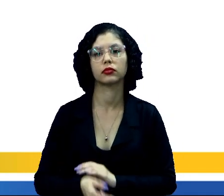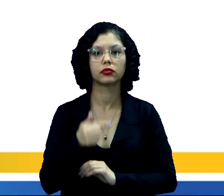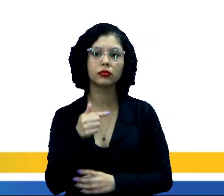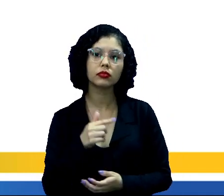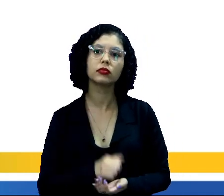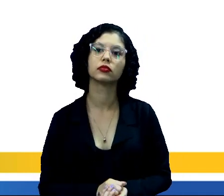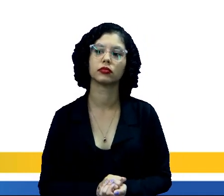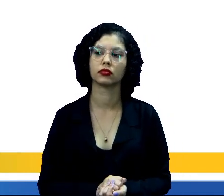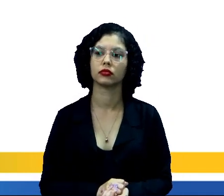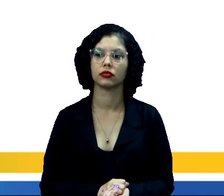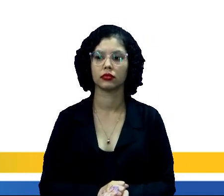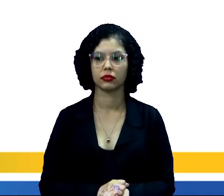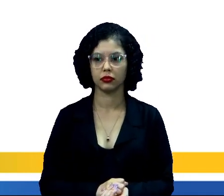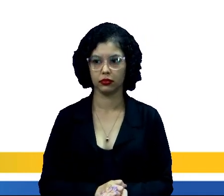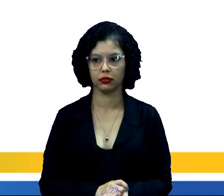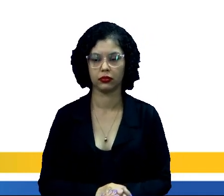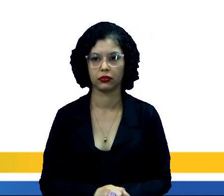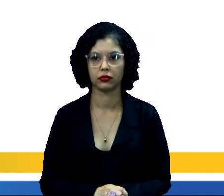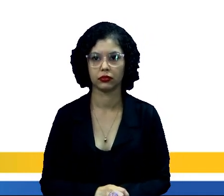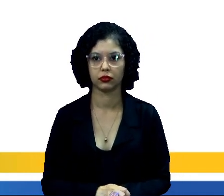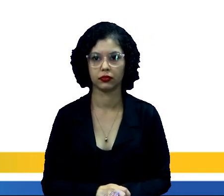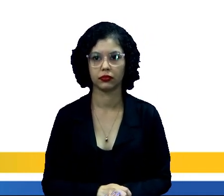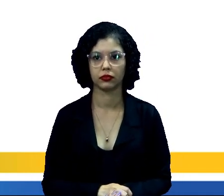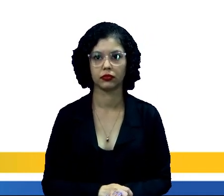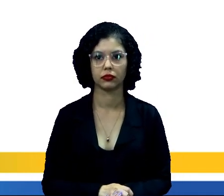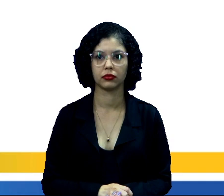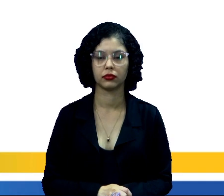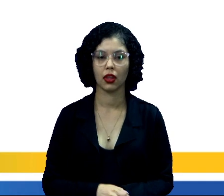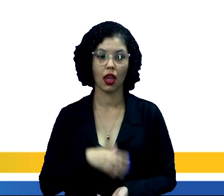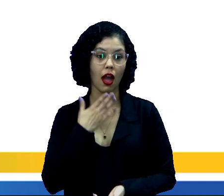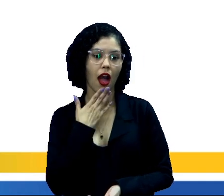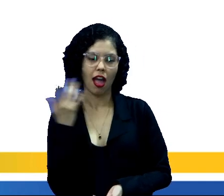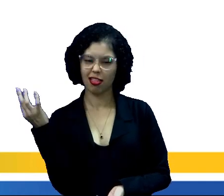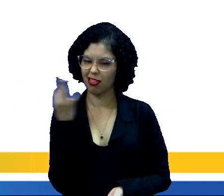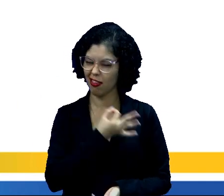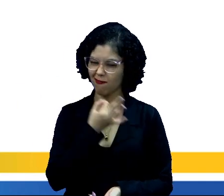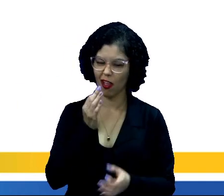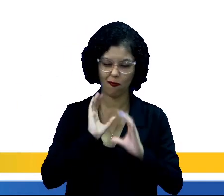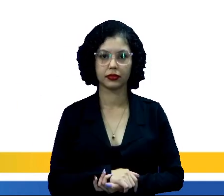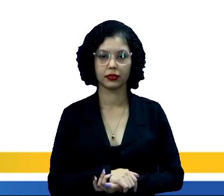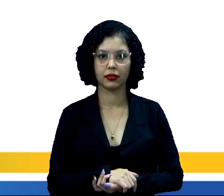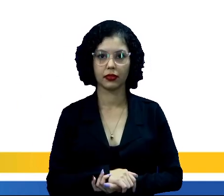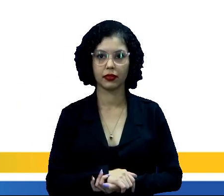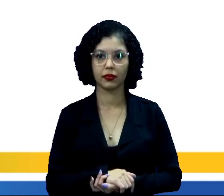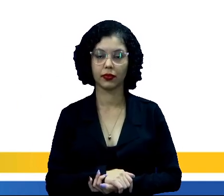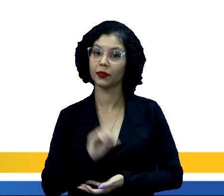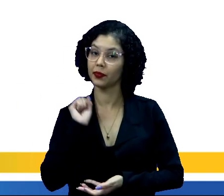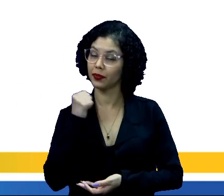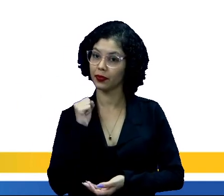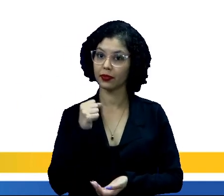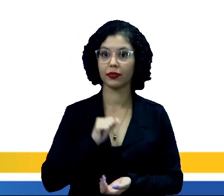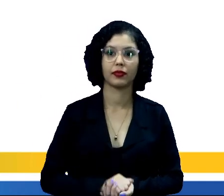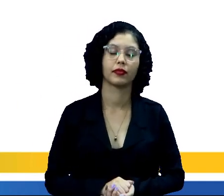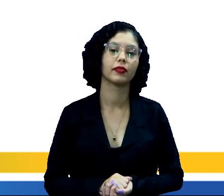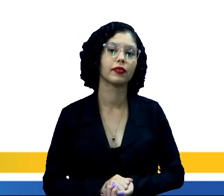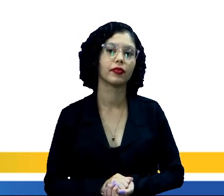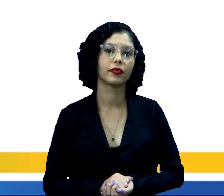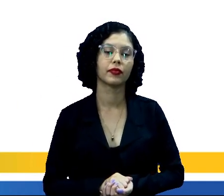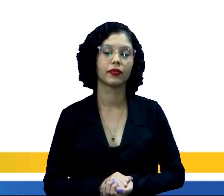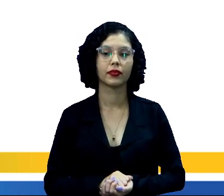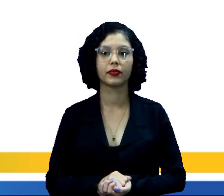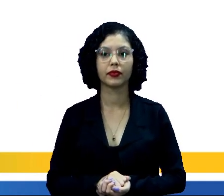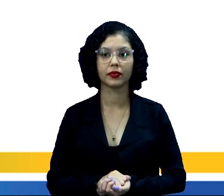Número 7, wow, your voice is beautiful. Wow, a sua voz é muito bonita. Número 8, there